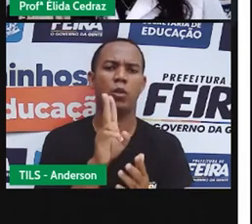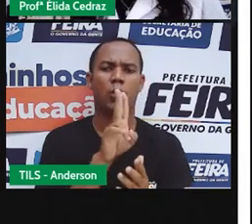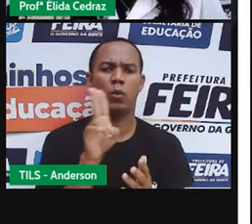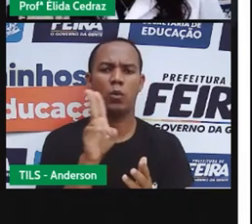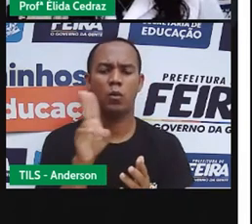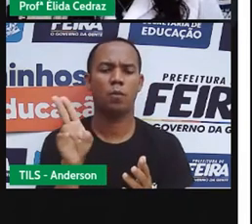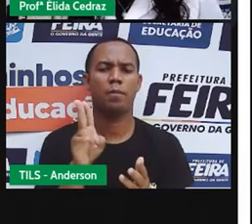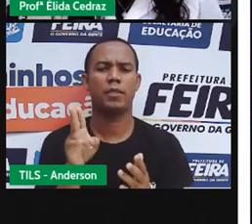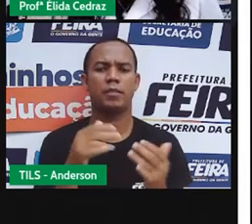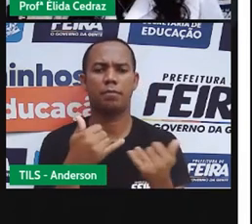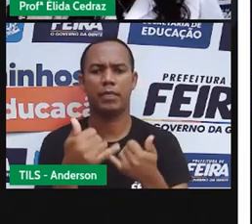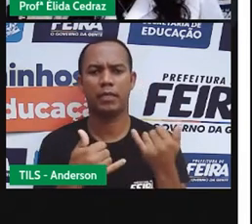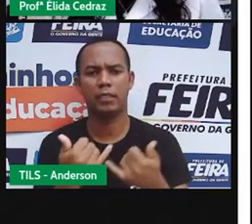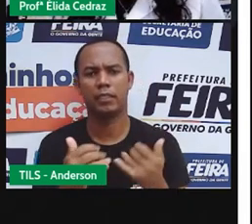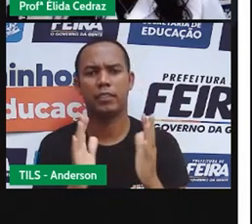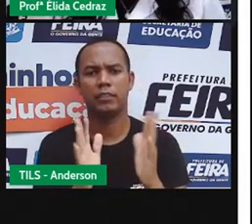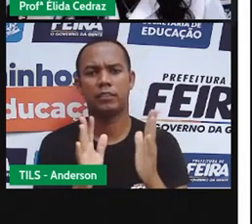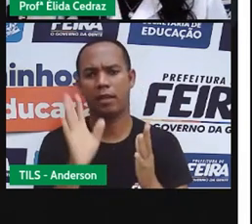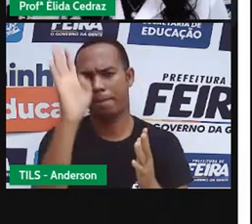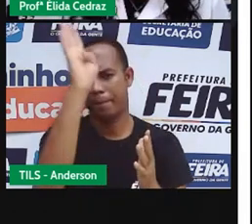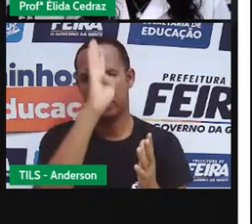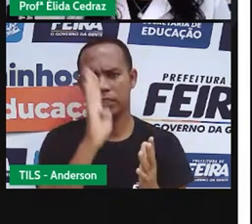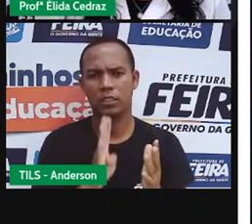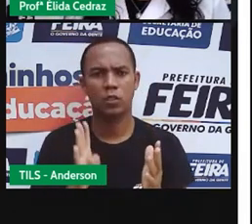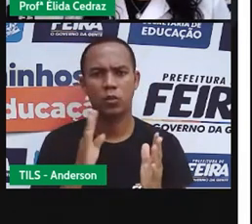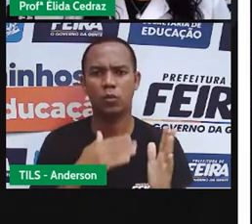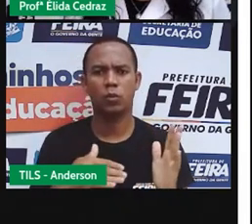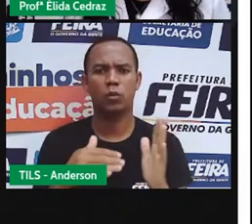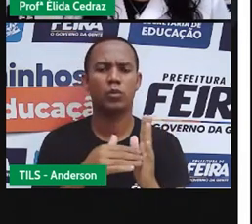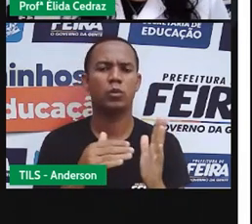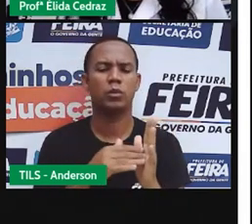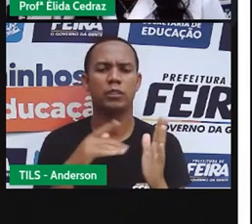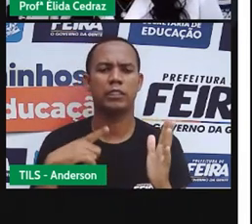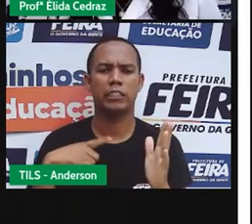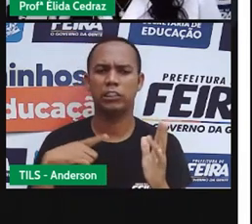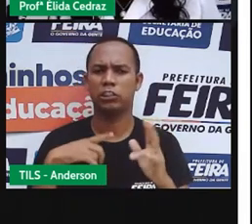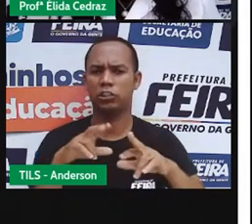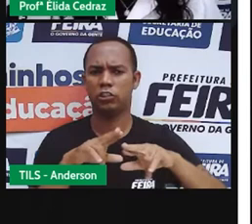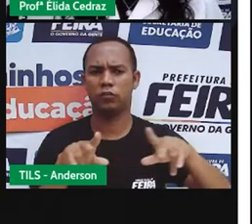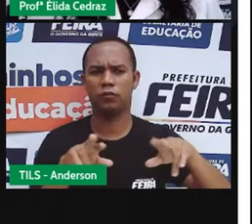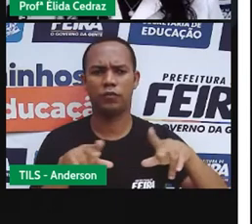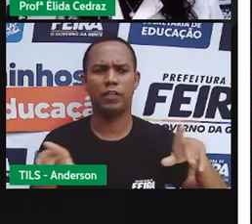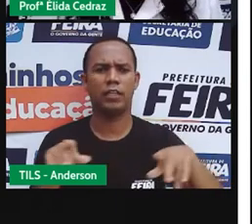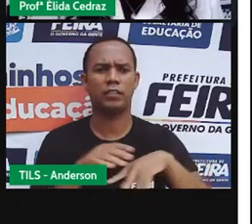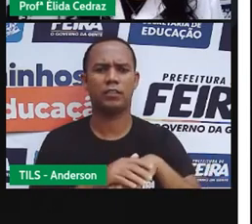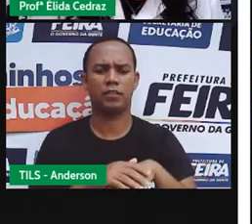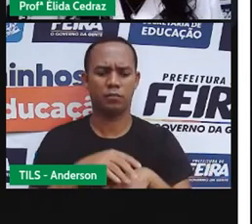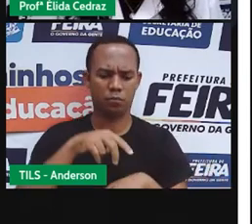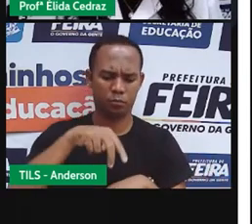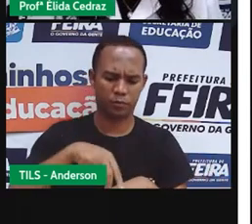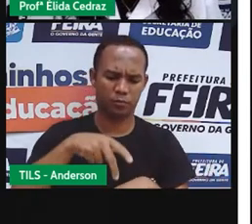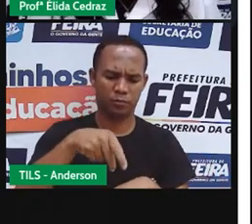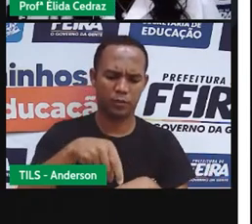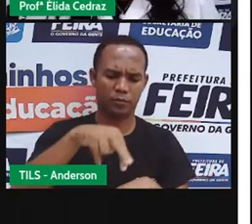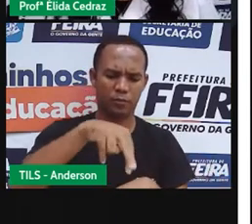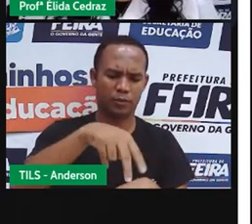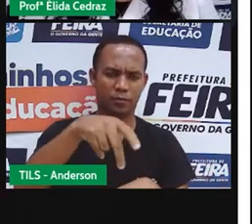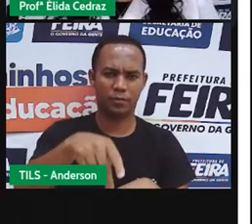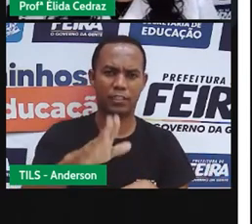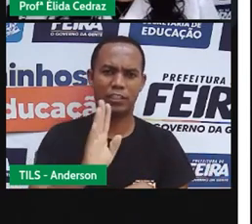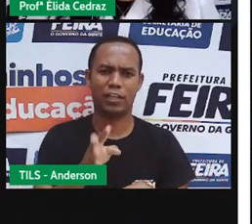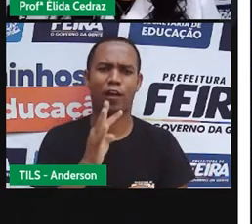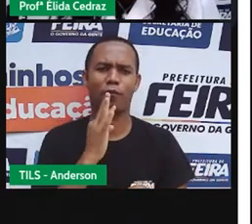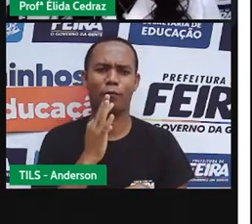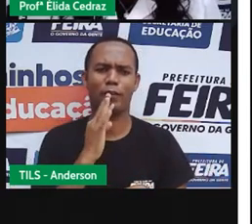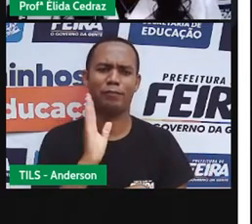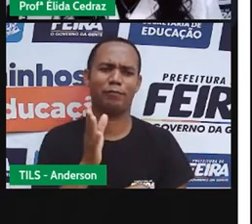delas, as variações por todo o Brasil. Nós vimos que a amarelinha se chama macaco,